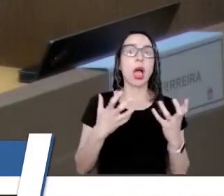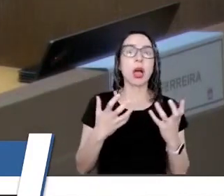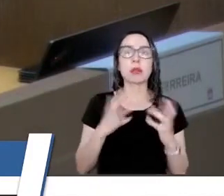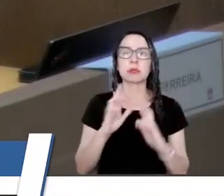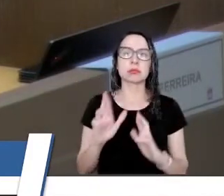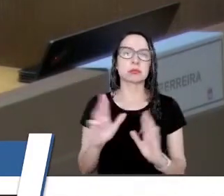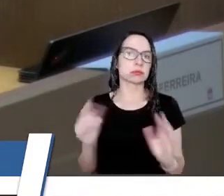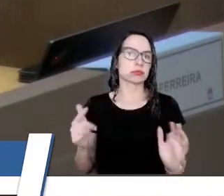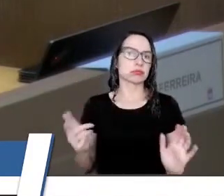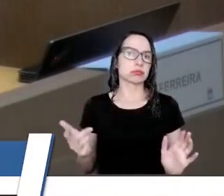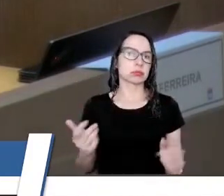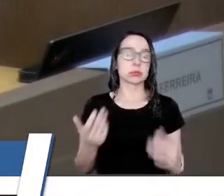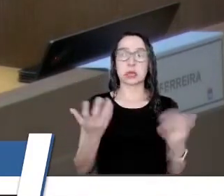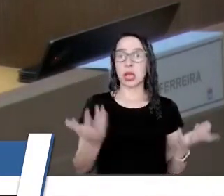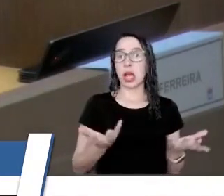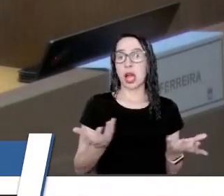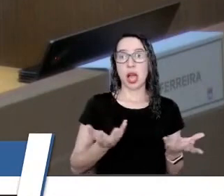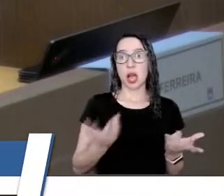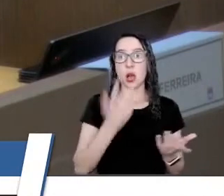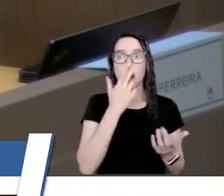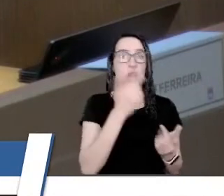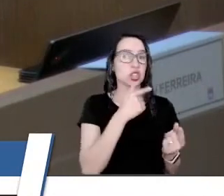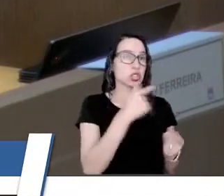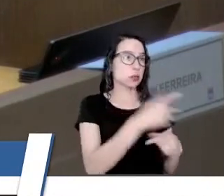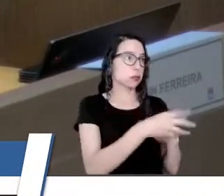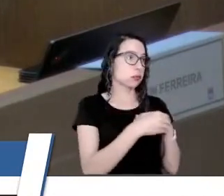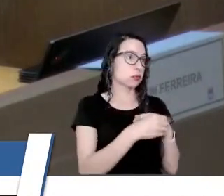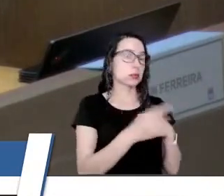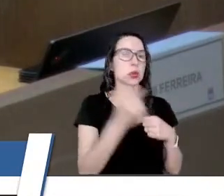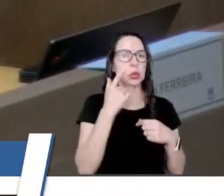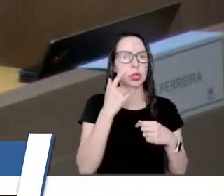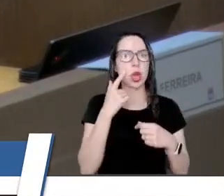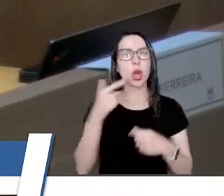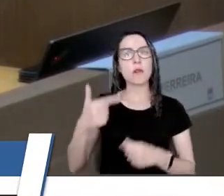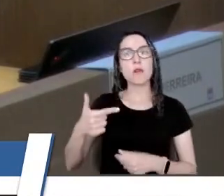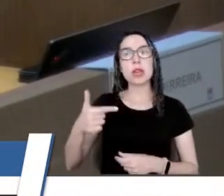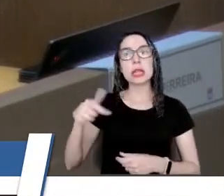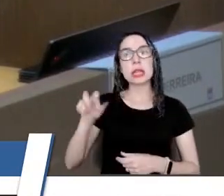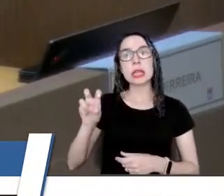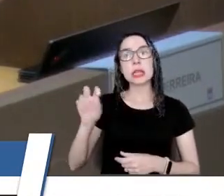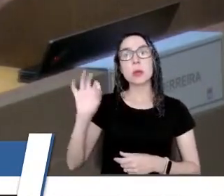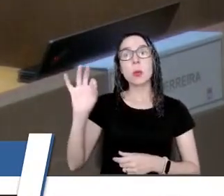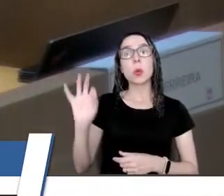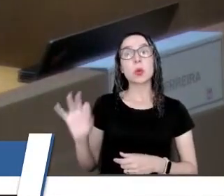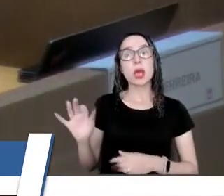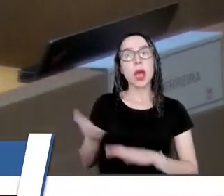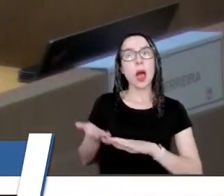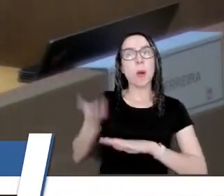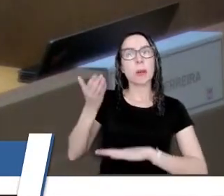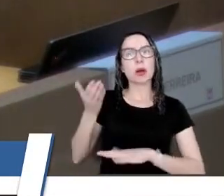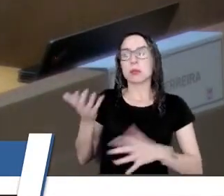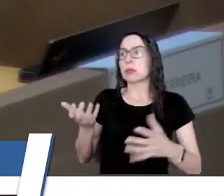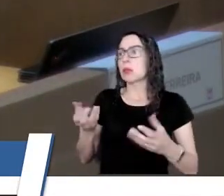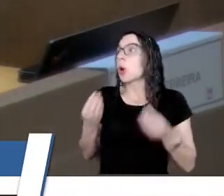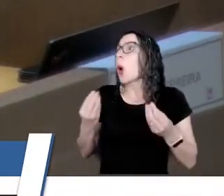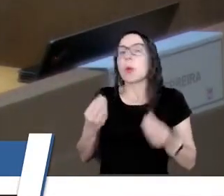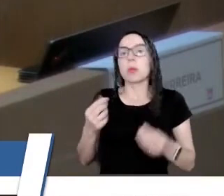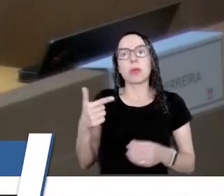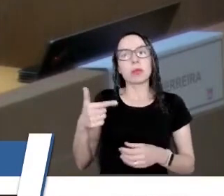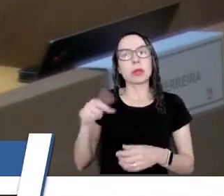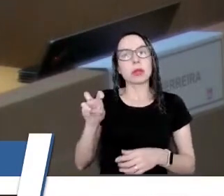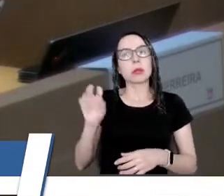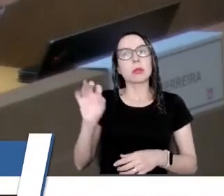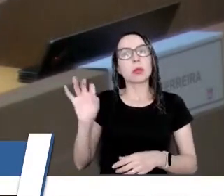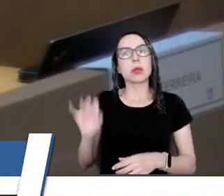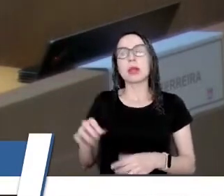Também agora aí, conforme o Gilson analisou, nós analisamos ali, de 25% de aumento. De onde que vem esse 25%? Não, mas é que